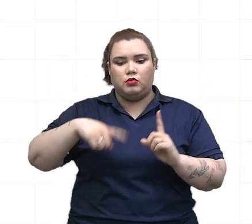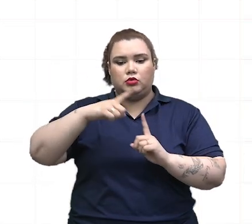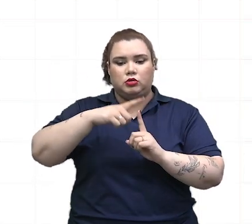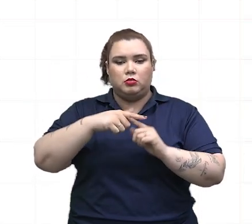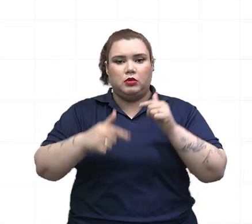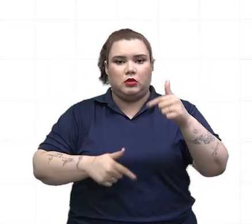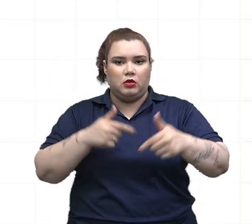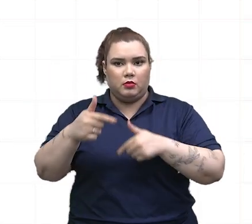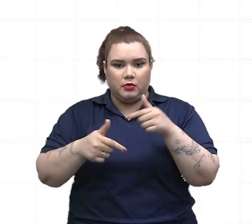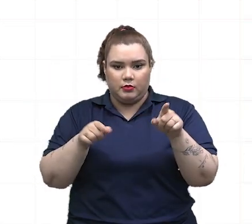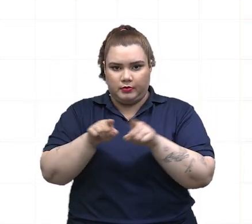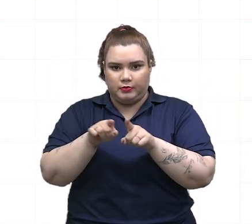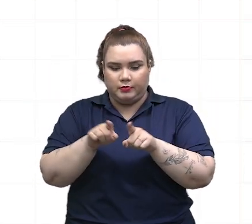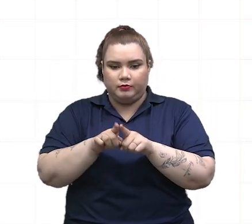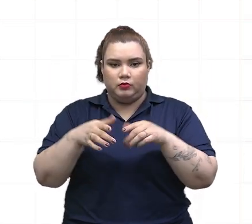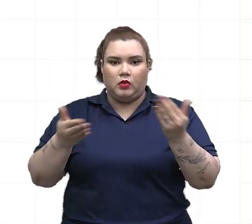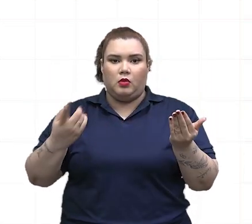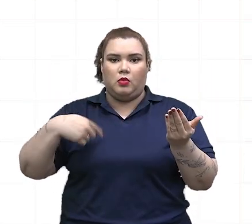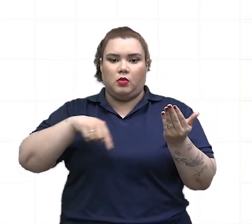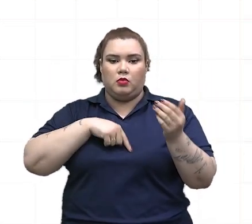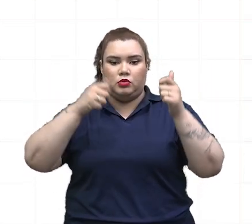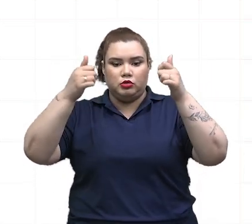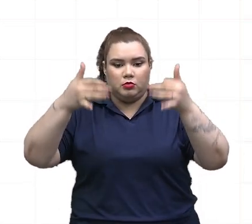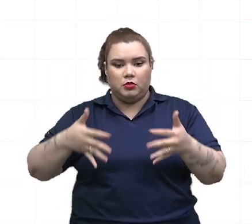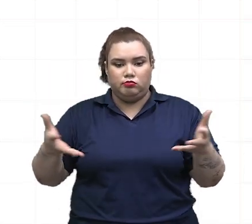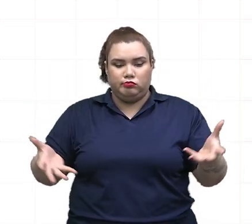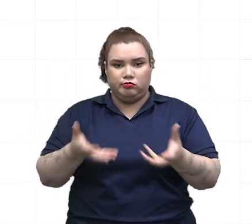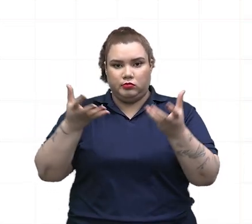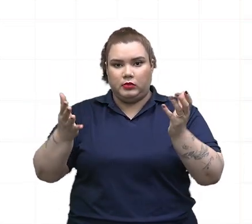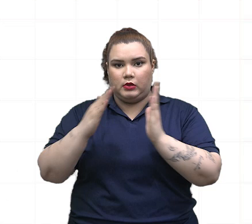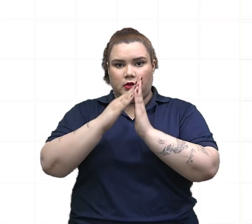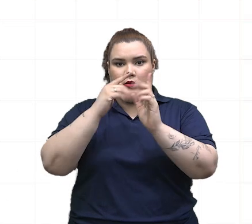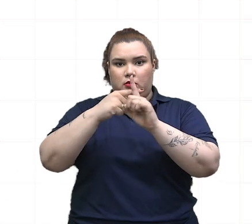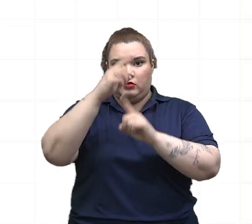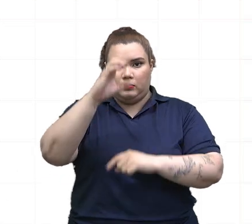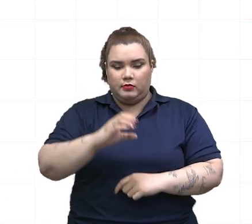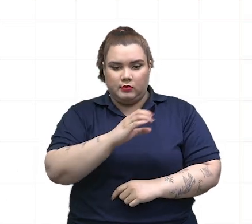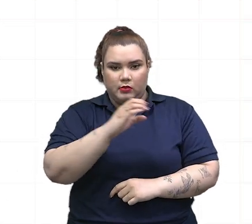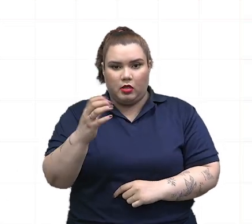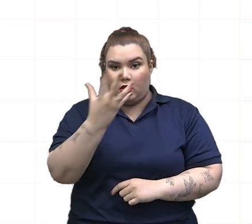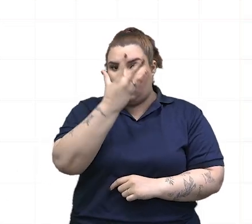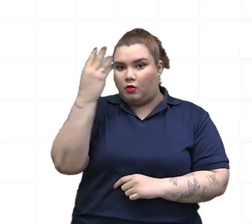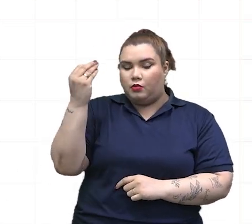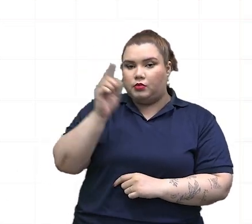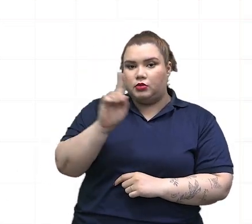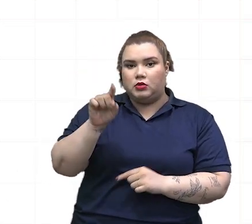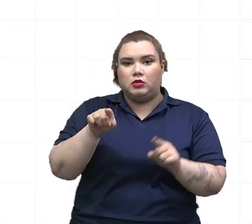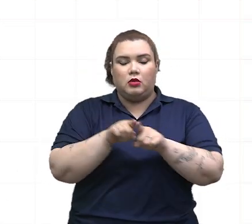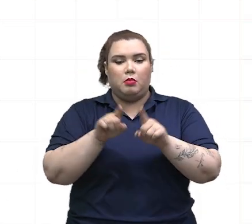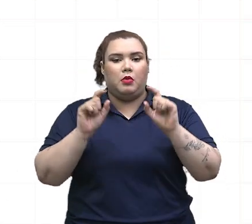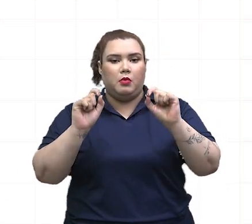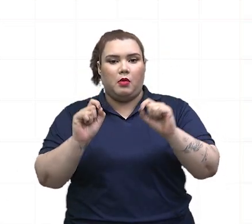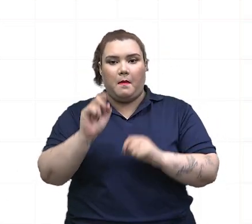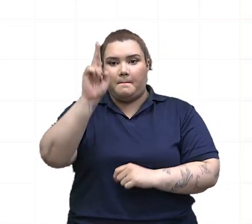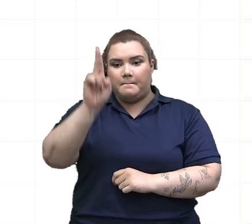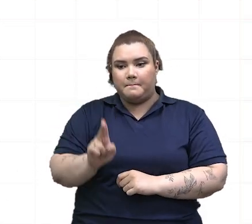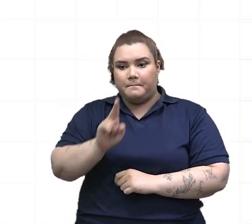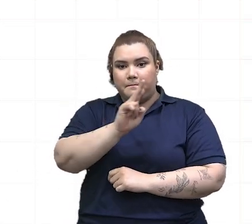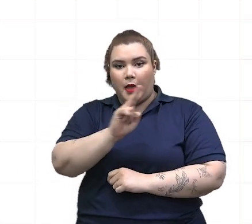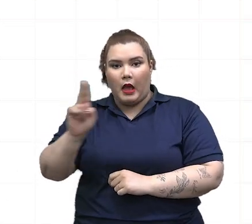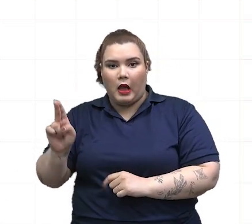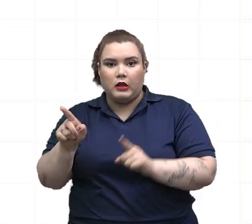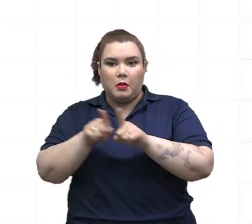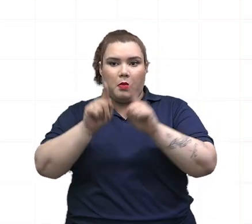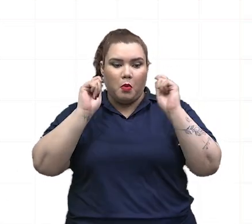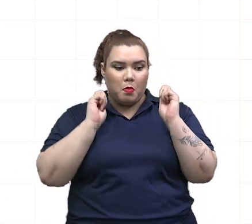tá certo? E quando a gente fala sobre esse fortalecimento do catolicismo, nunca esqueçam também que os padres, os monges,